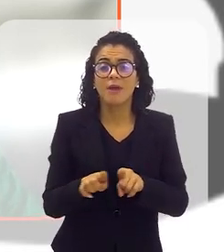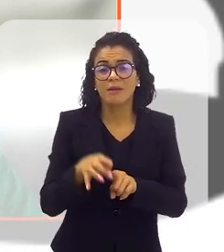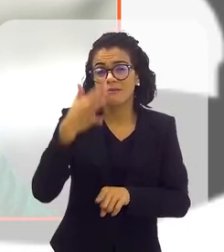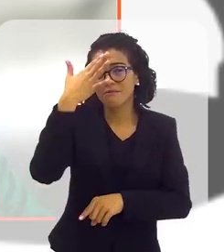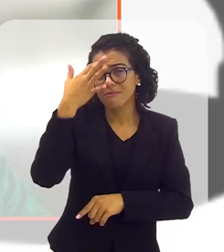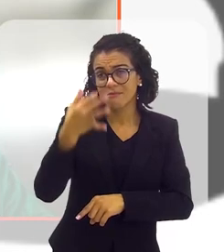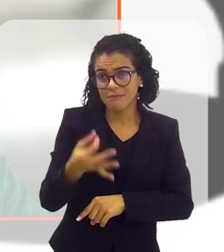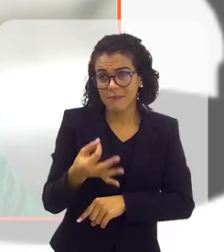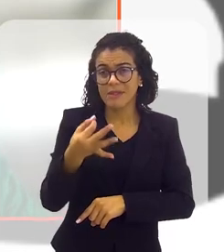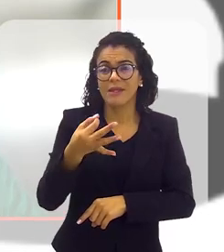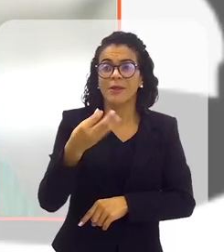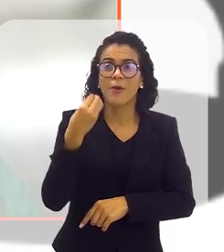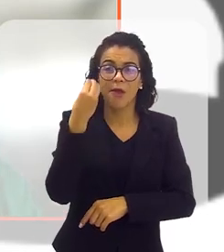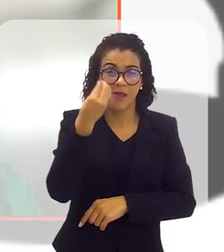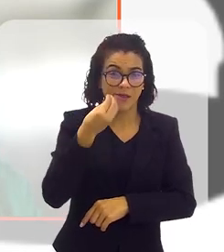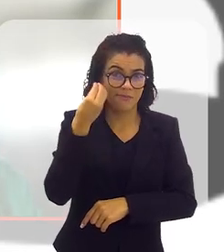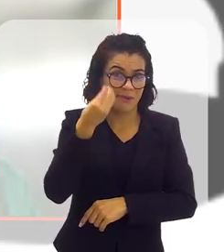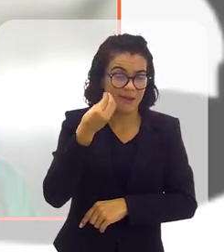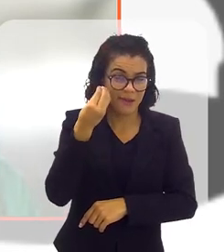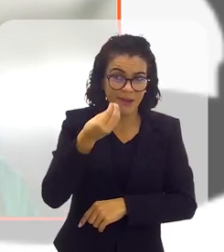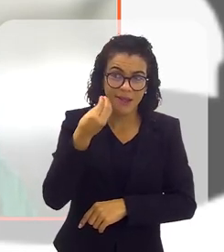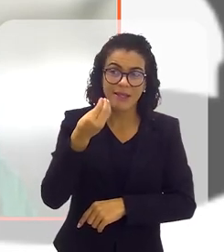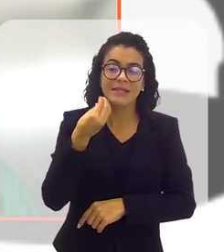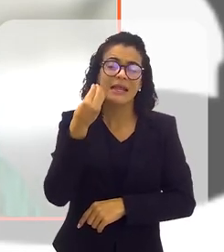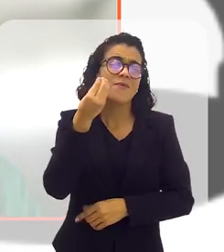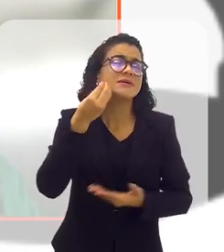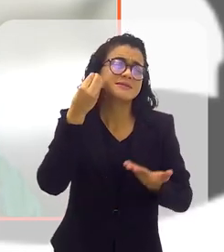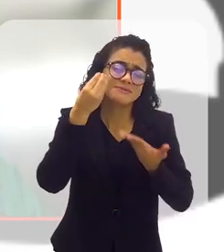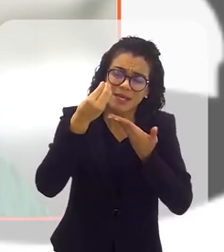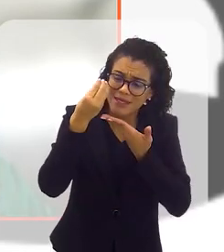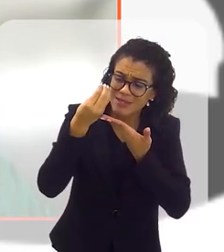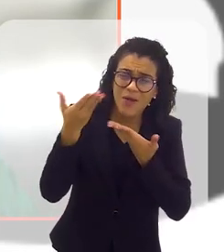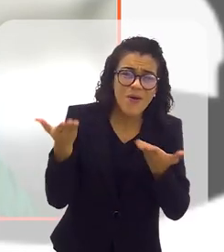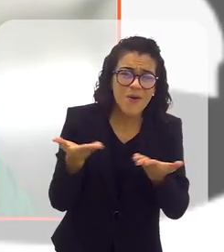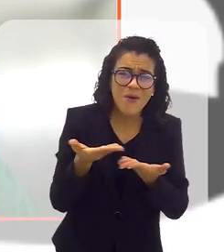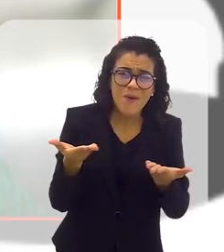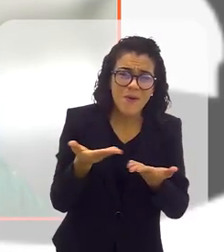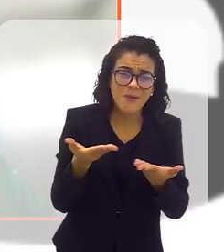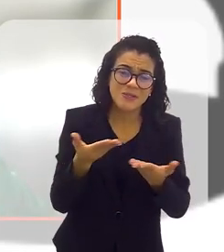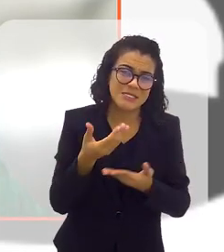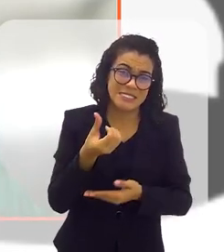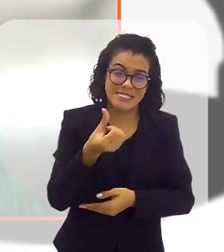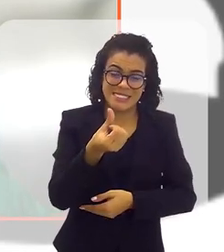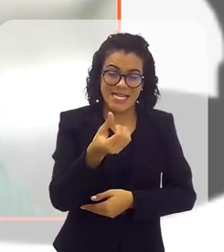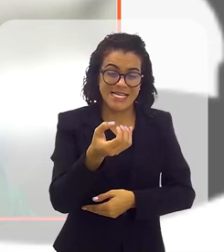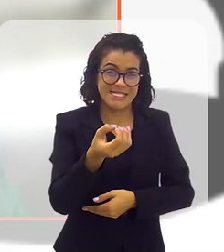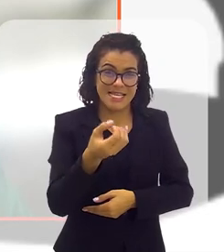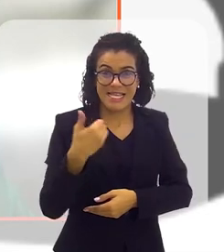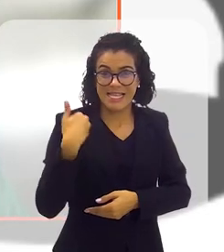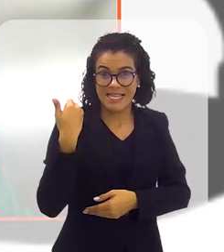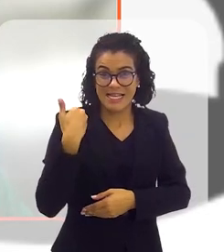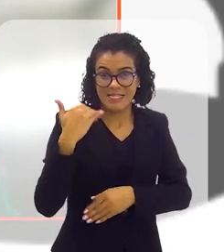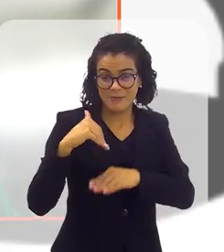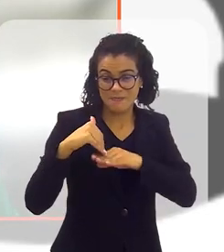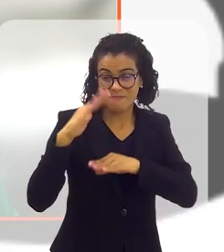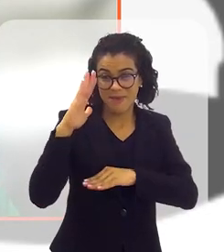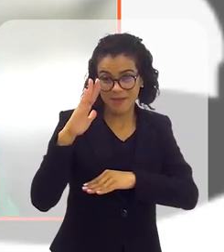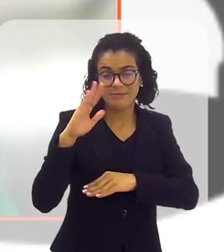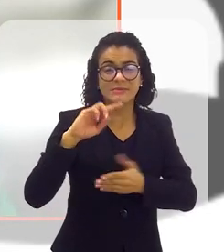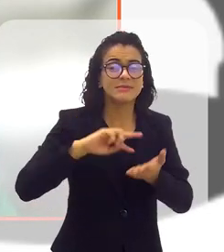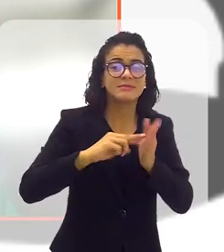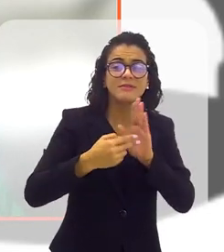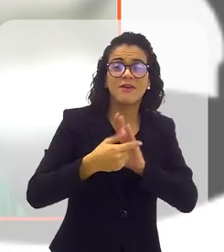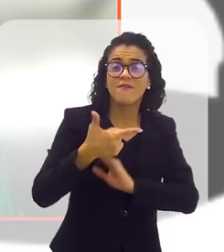entenderam que essa geação Experiência prateada, por conta. exemplo, tem uma experiência. Hoje, a geração dos 60 a mais, por